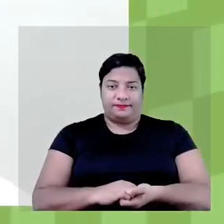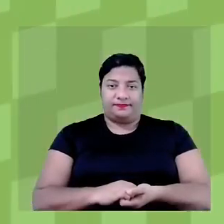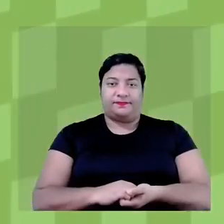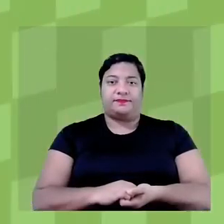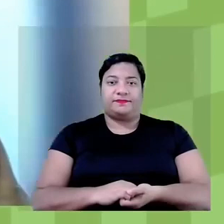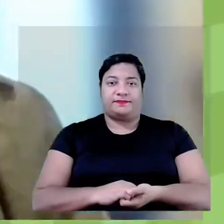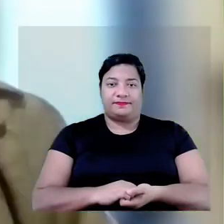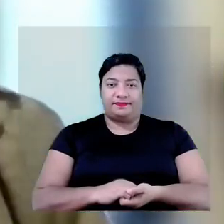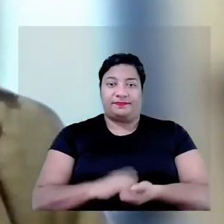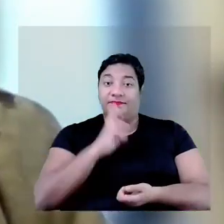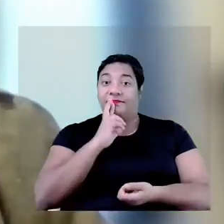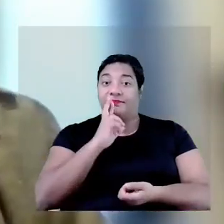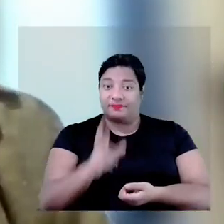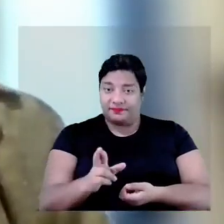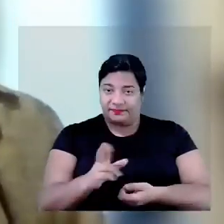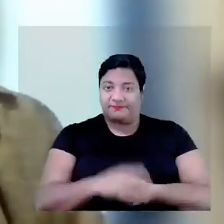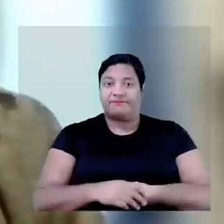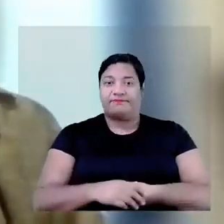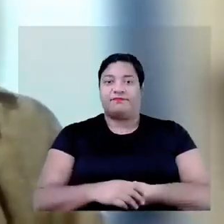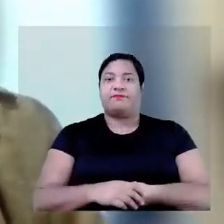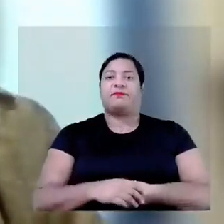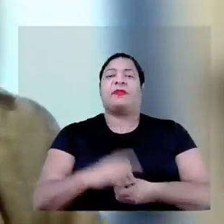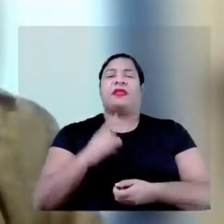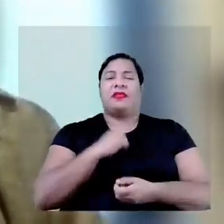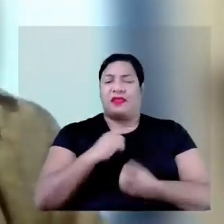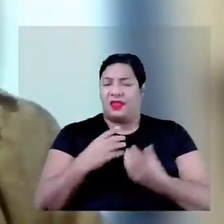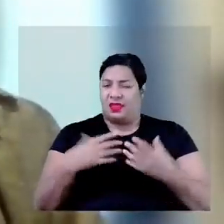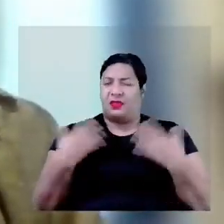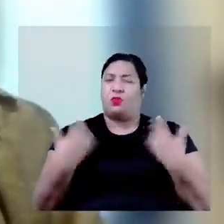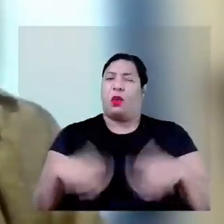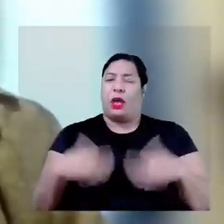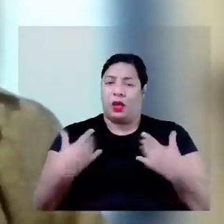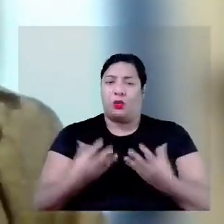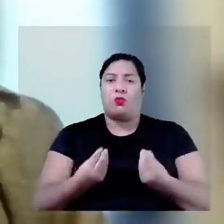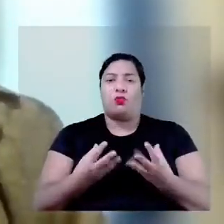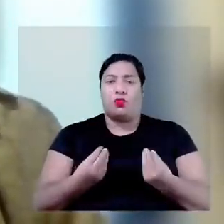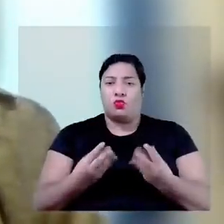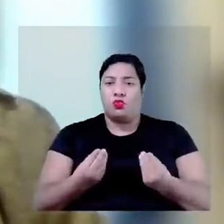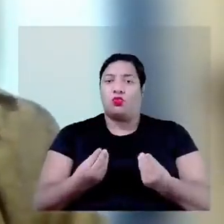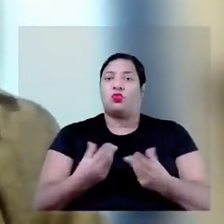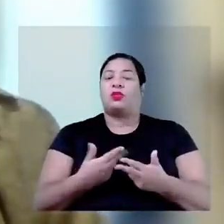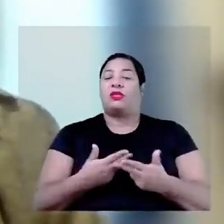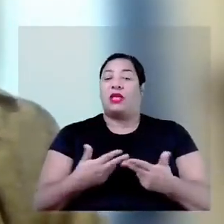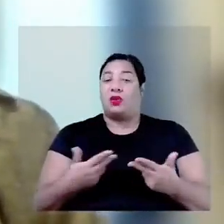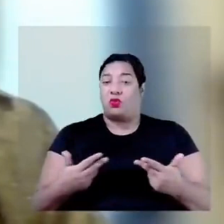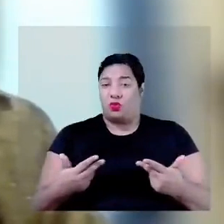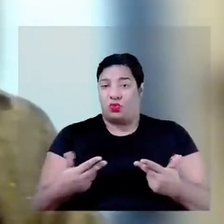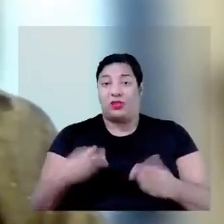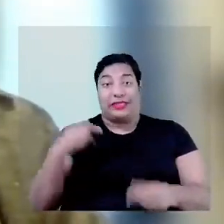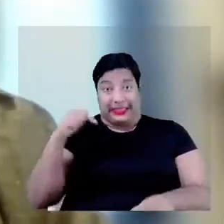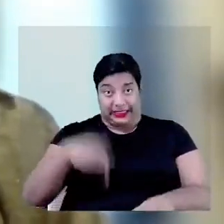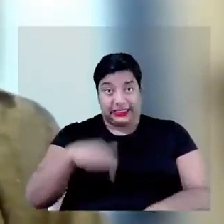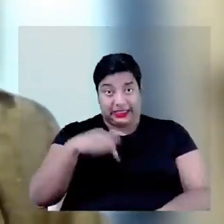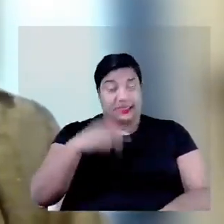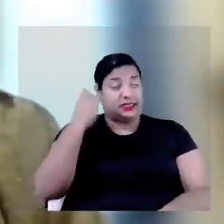Olha, tem muita coisa mesmo que a Prefeitura de São Paulo